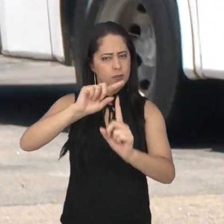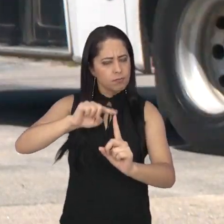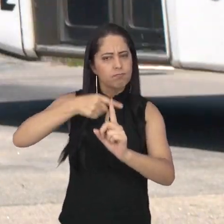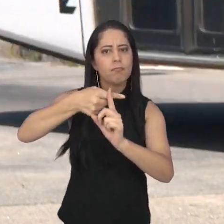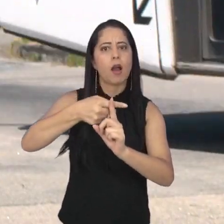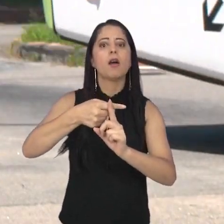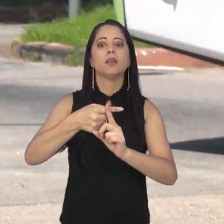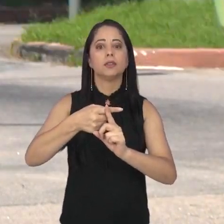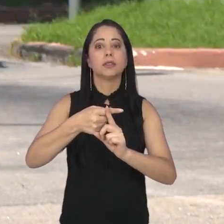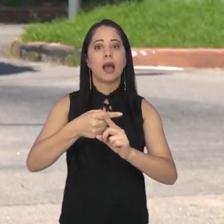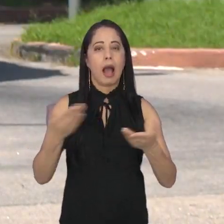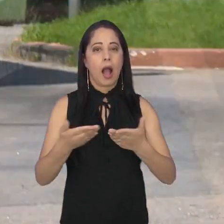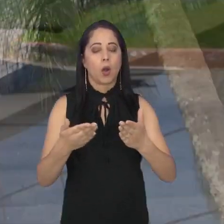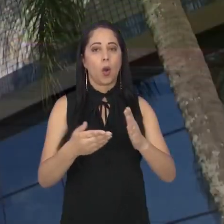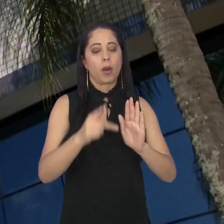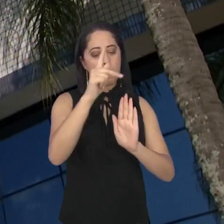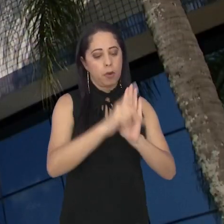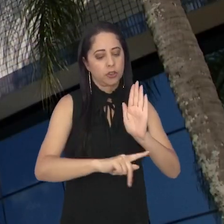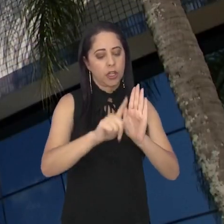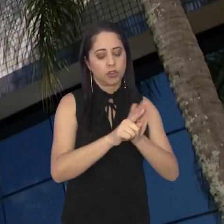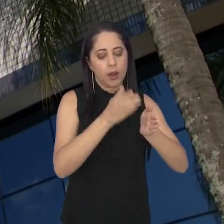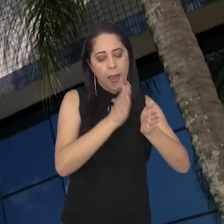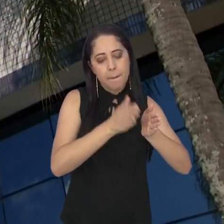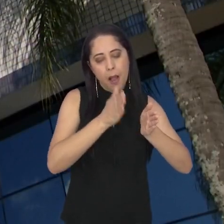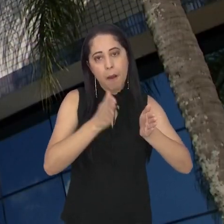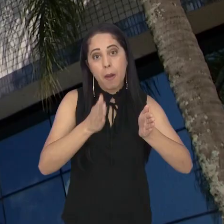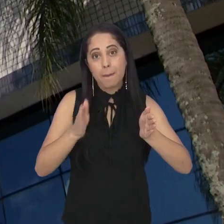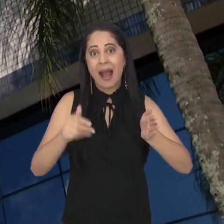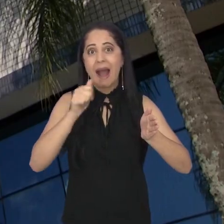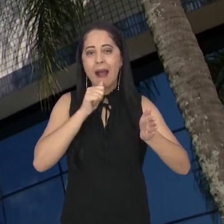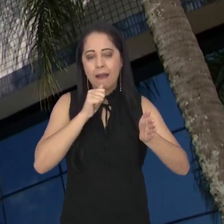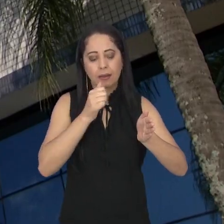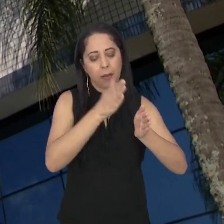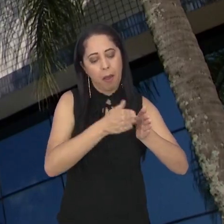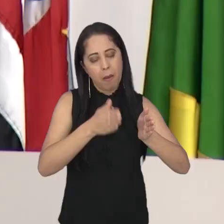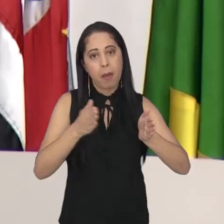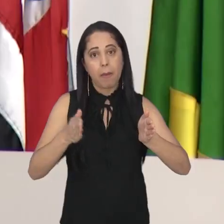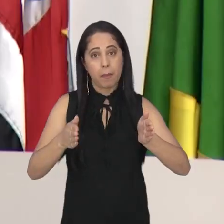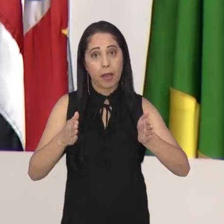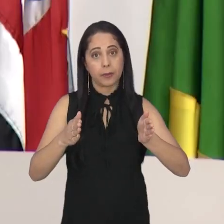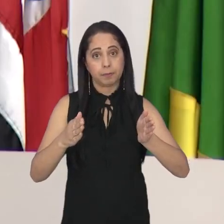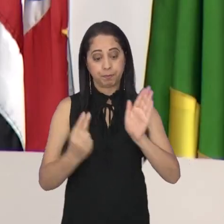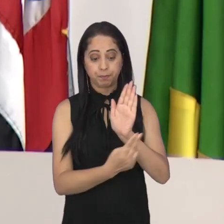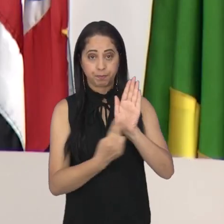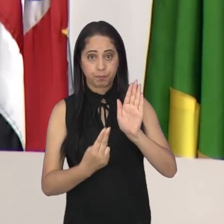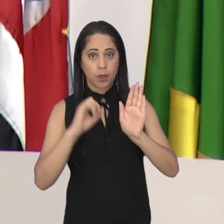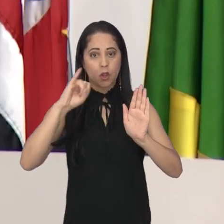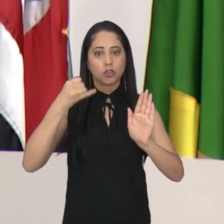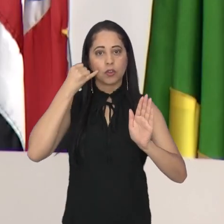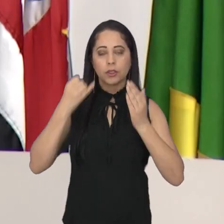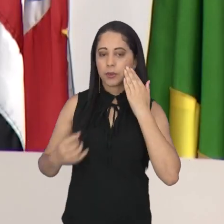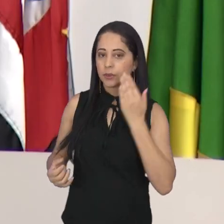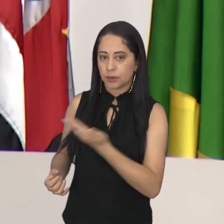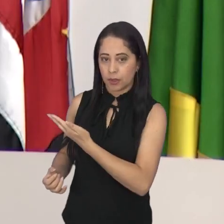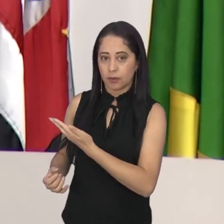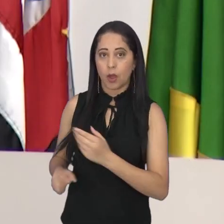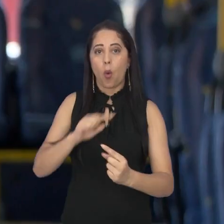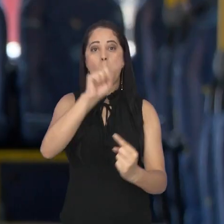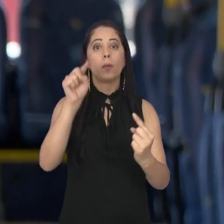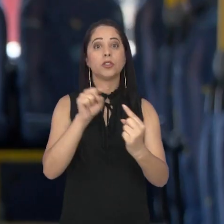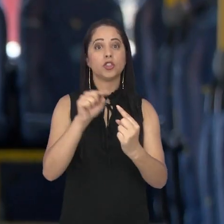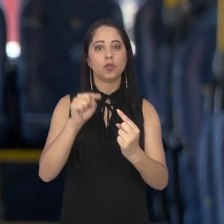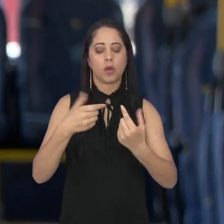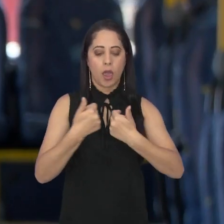que rodam pela cidade, está em tramitação na Câmara um projeto de lei de autoria do vereador Juvenil Silvério que dispõe sobre